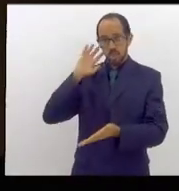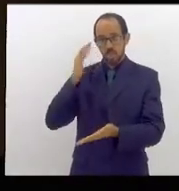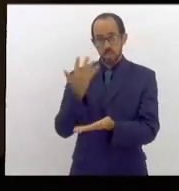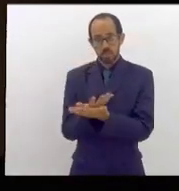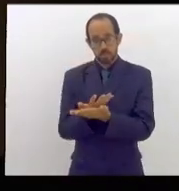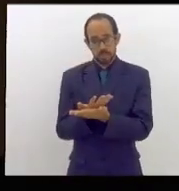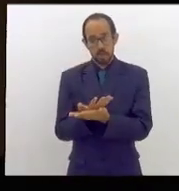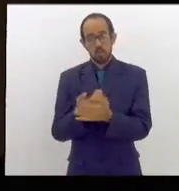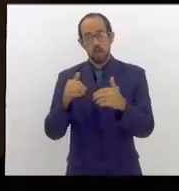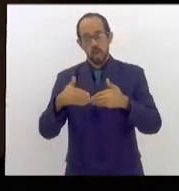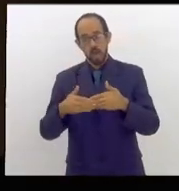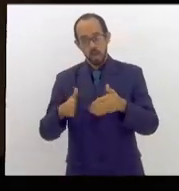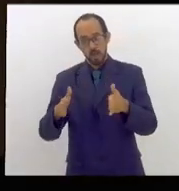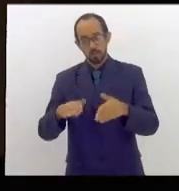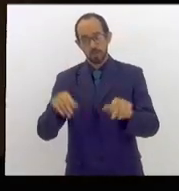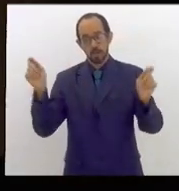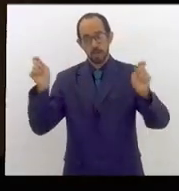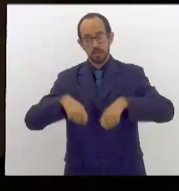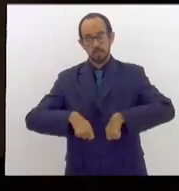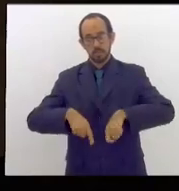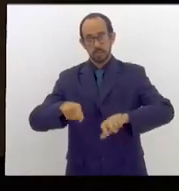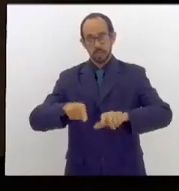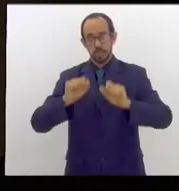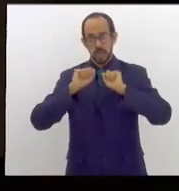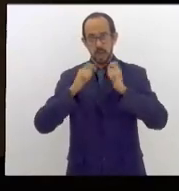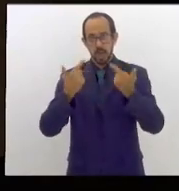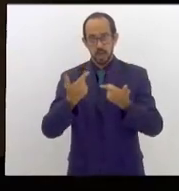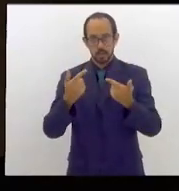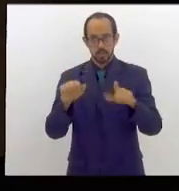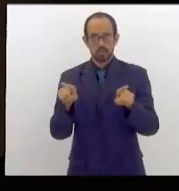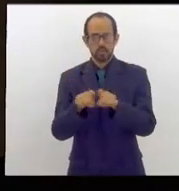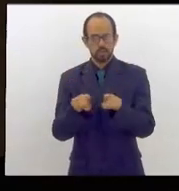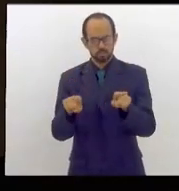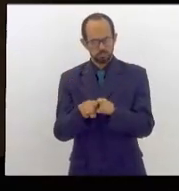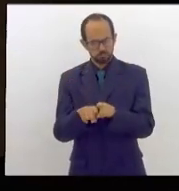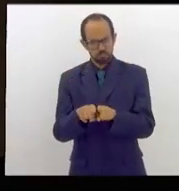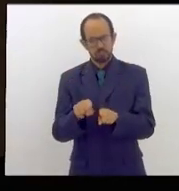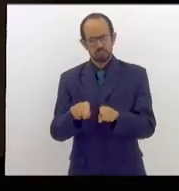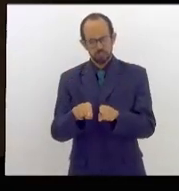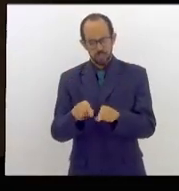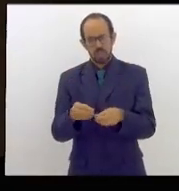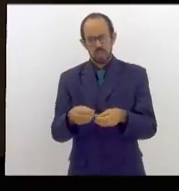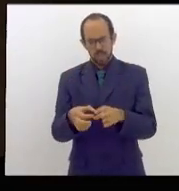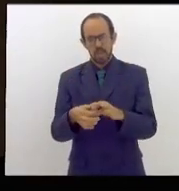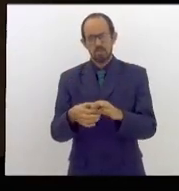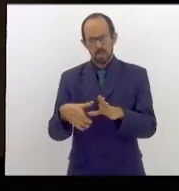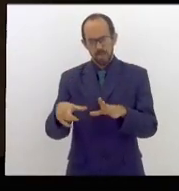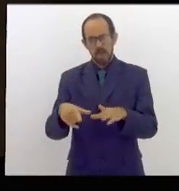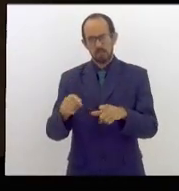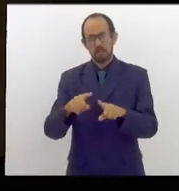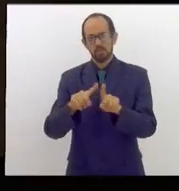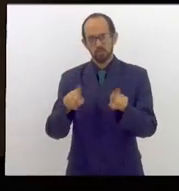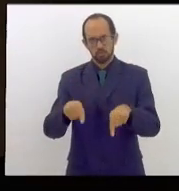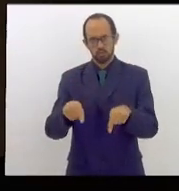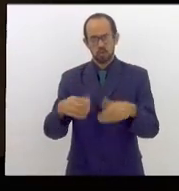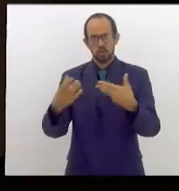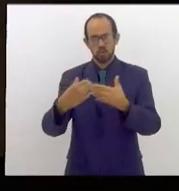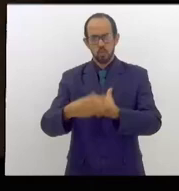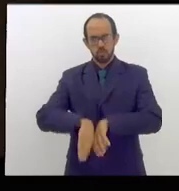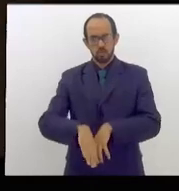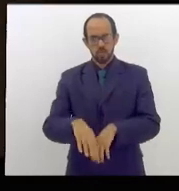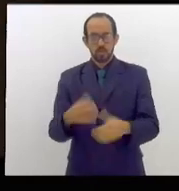que abre a possibilidade da Assembleia Legislativa também abrir para os servidores em cargo em comissão que queiram contribuir e pagar